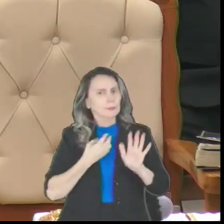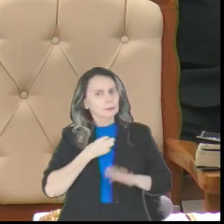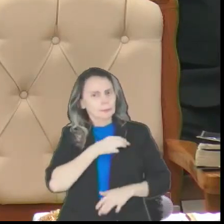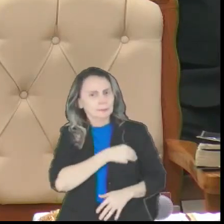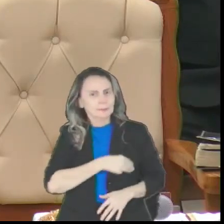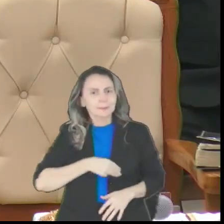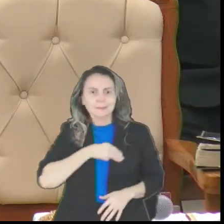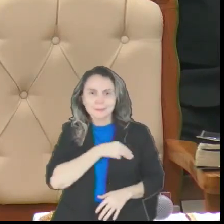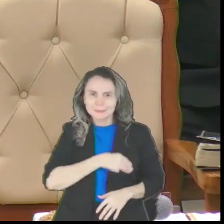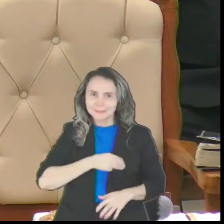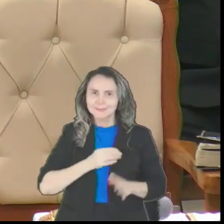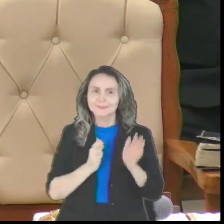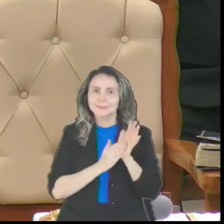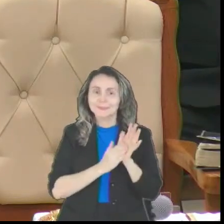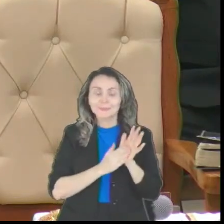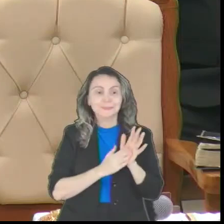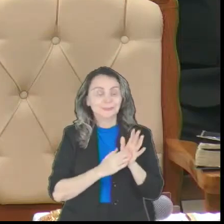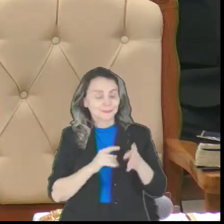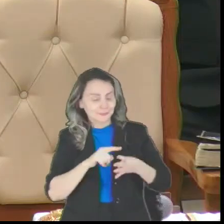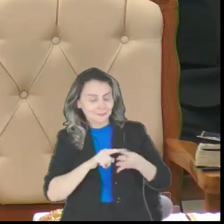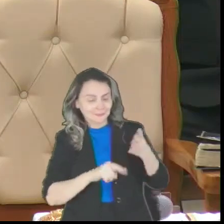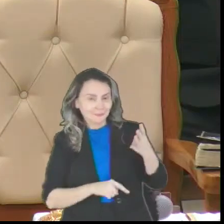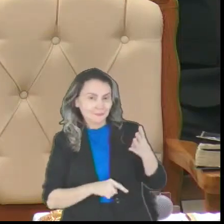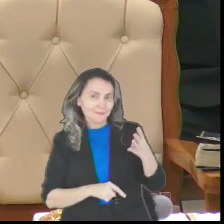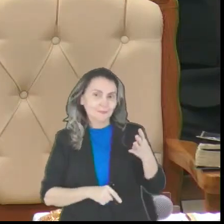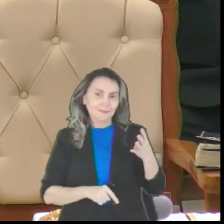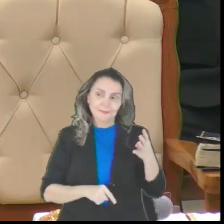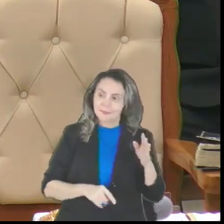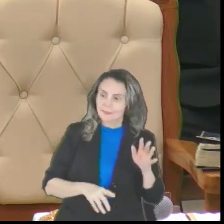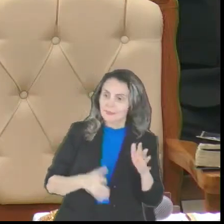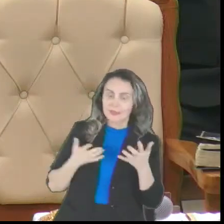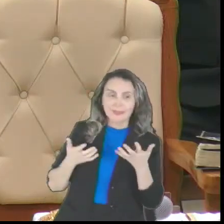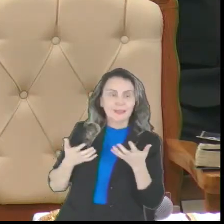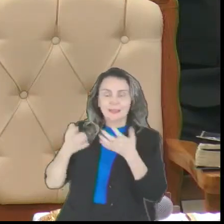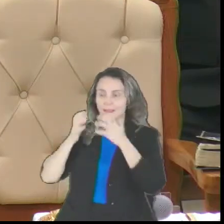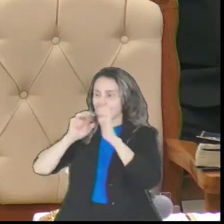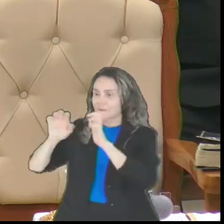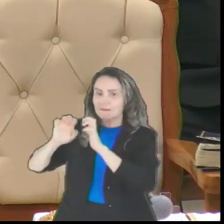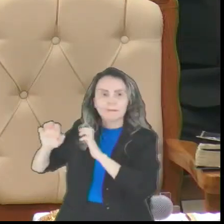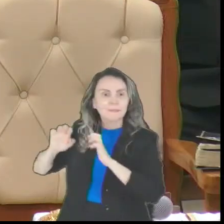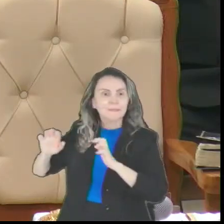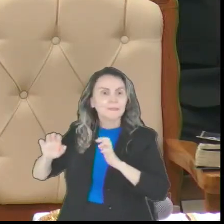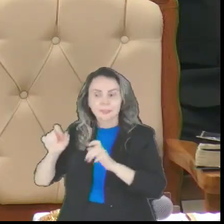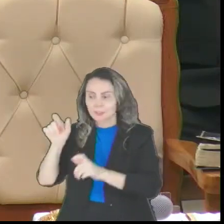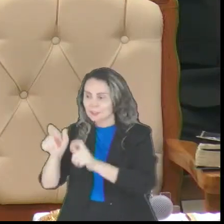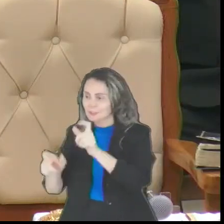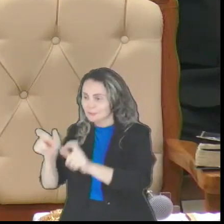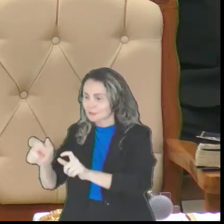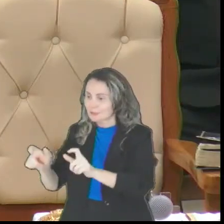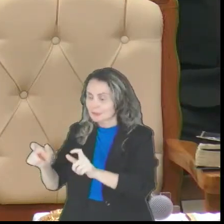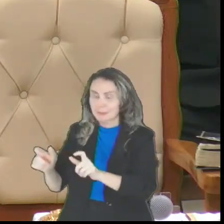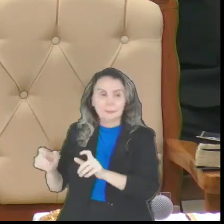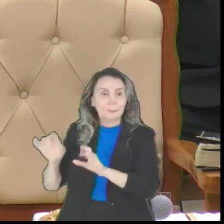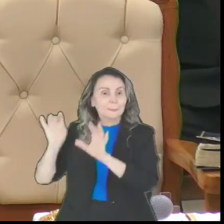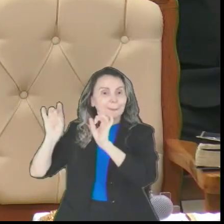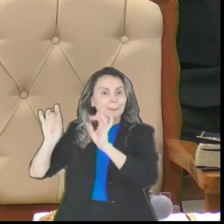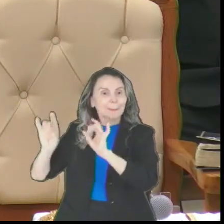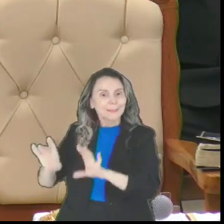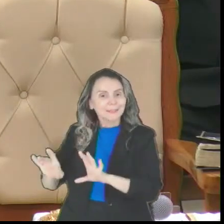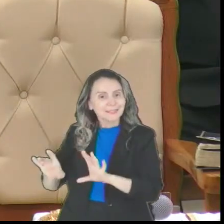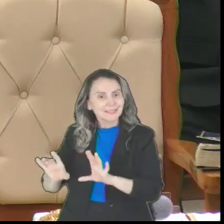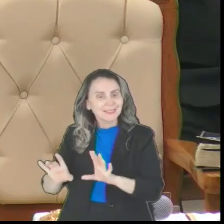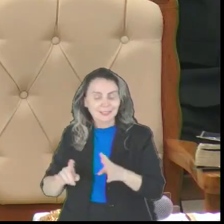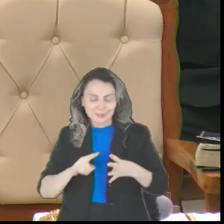missionária. Eles estão vislumbrando almas, vidas preciosas. Eles estão